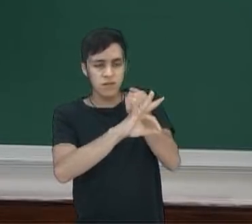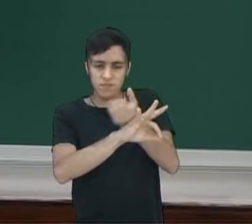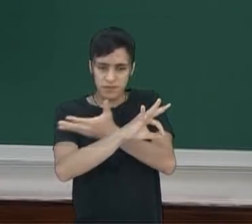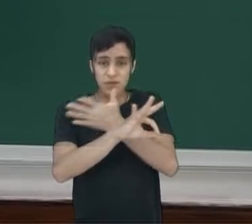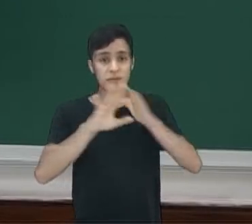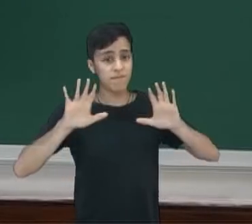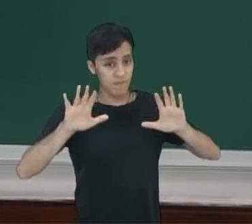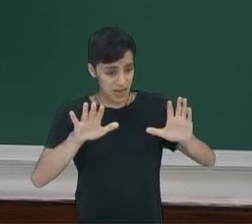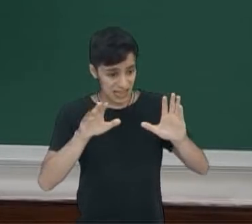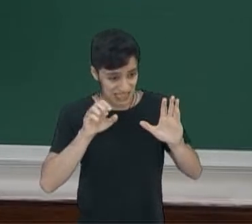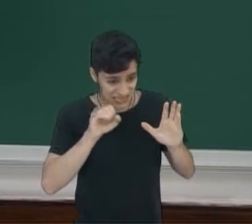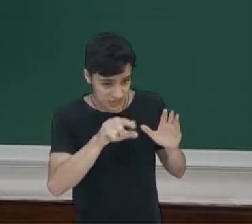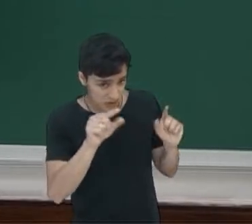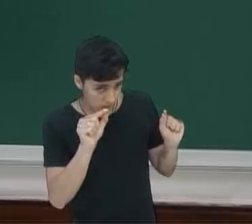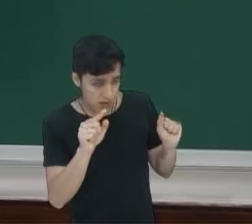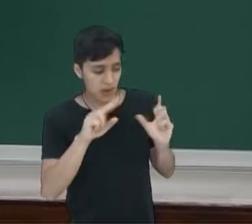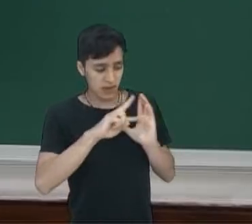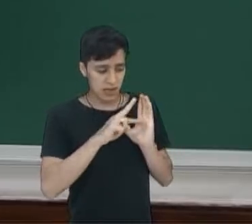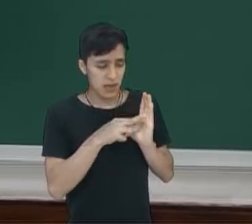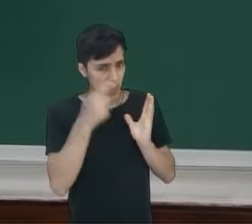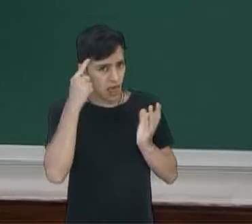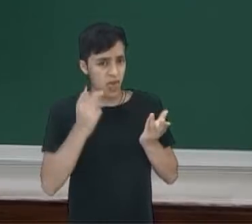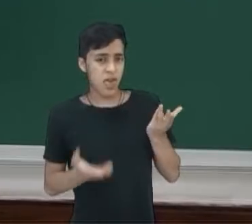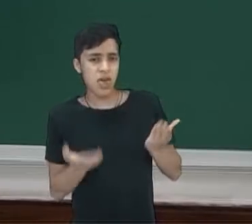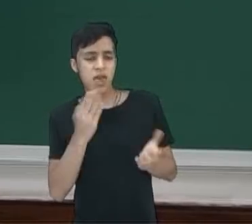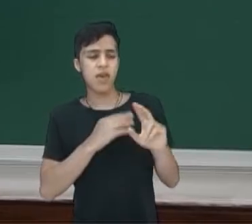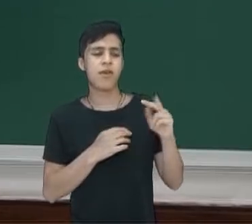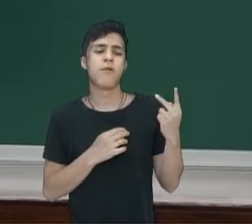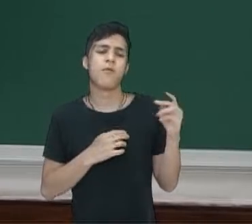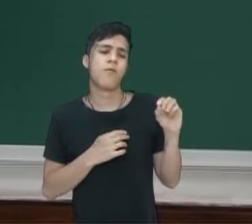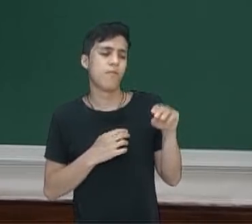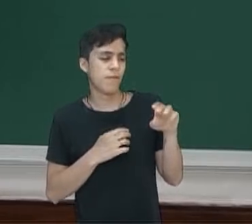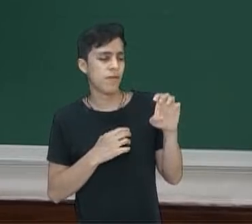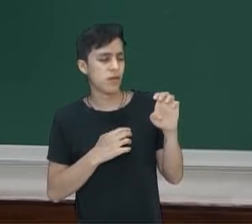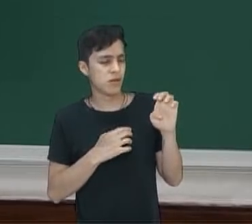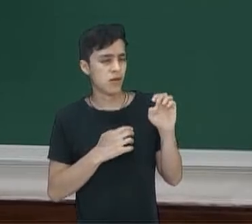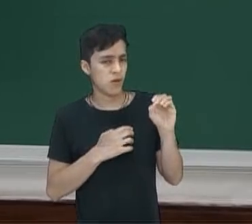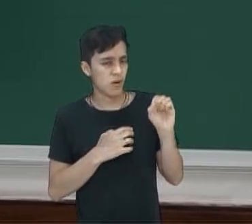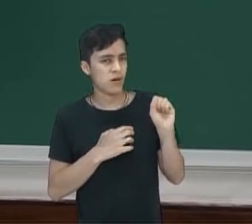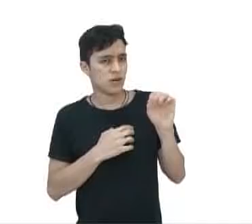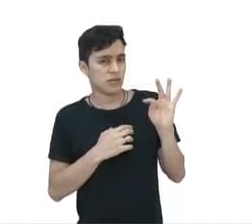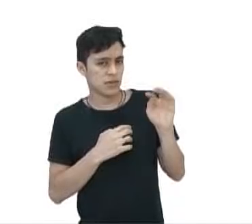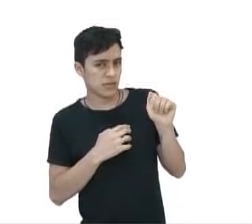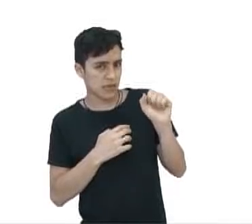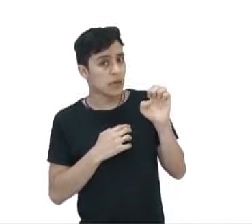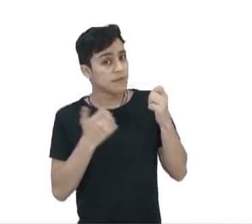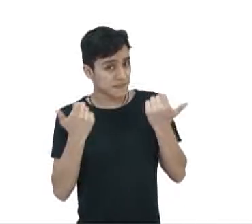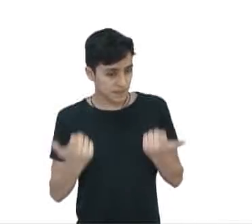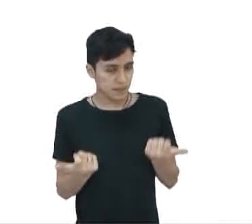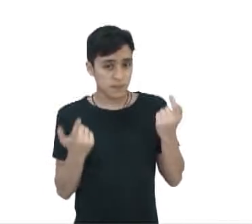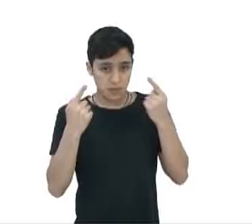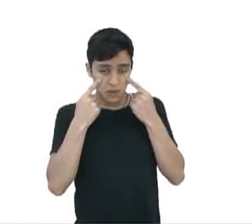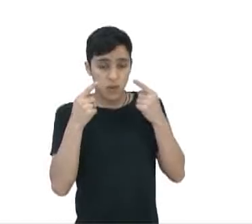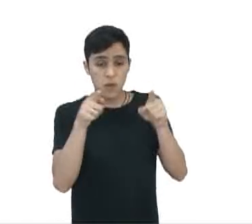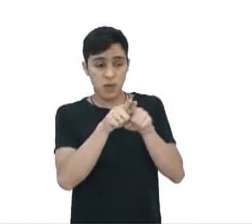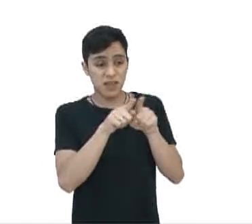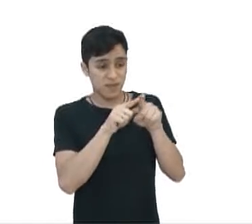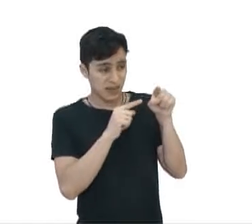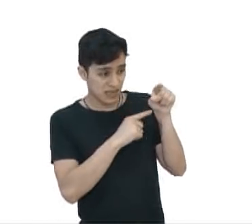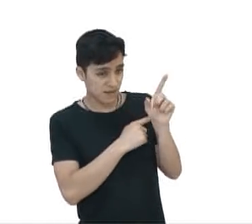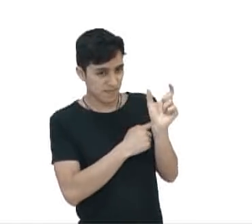gente tiver o equilíbrio corporal, essa homeostase. Outro ponto importante, ela garante um